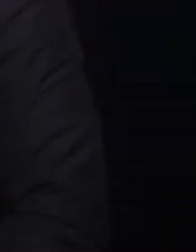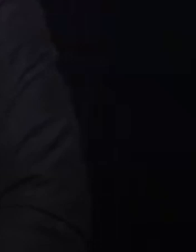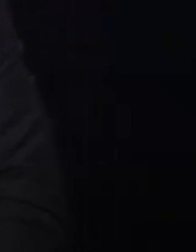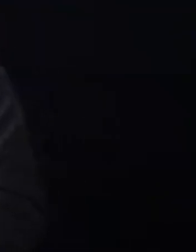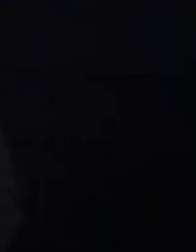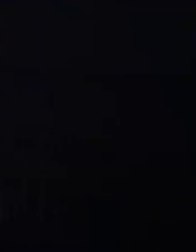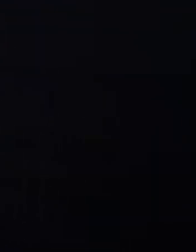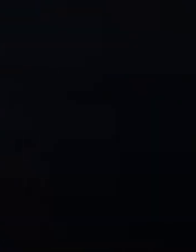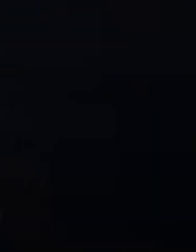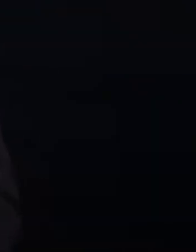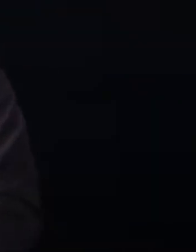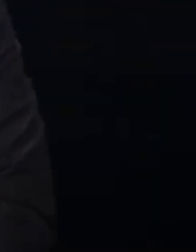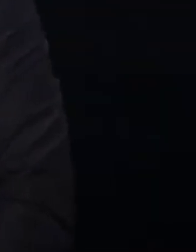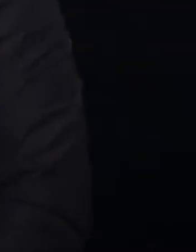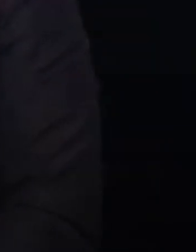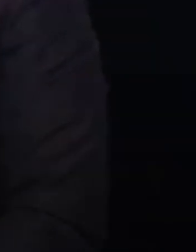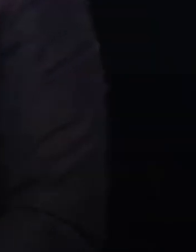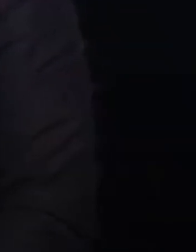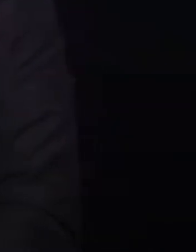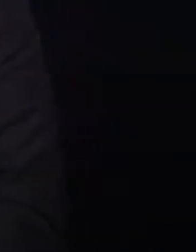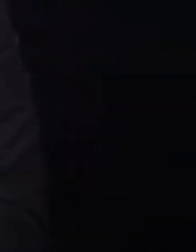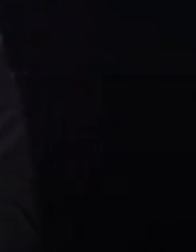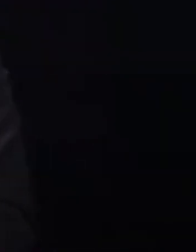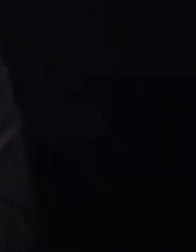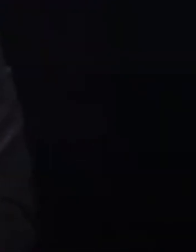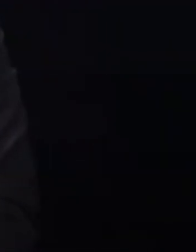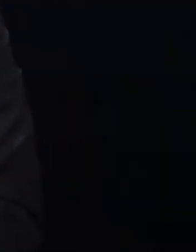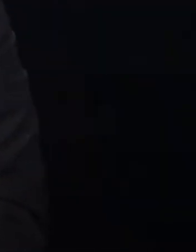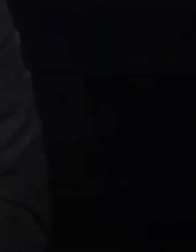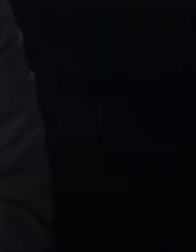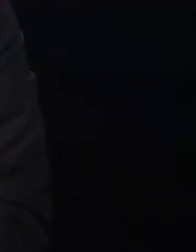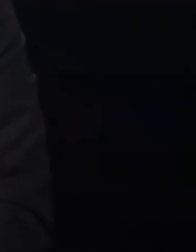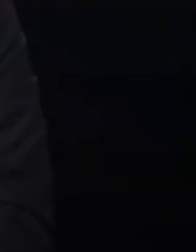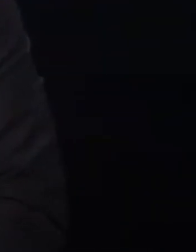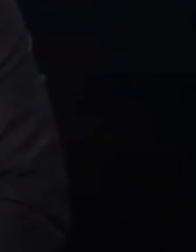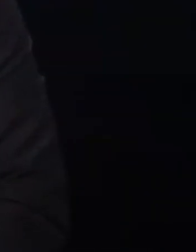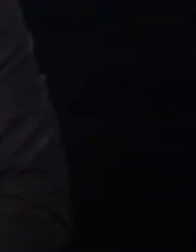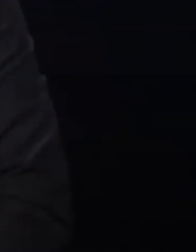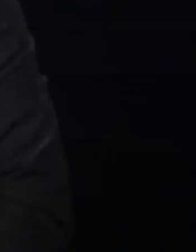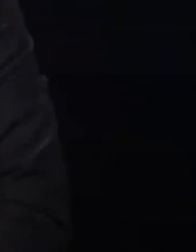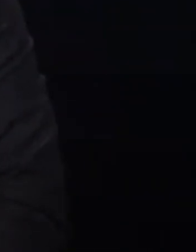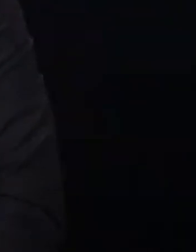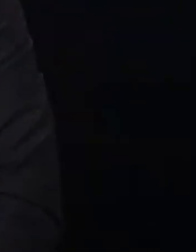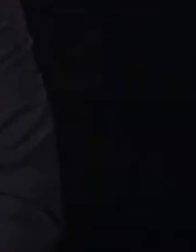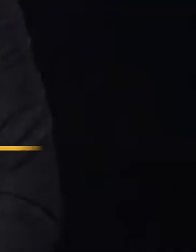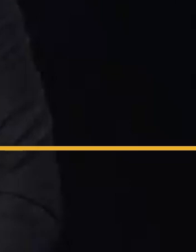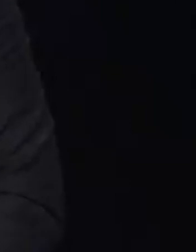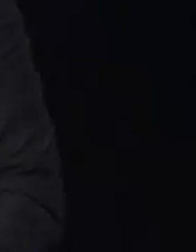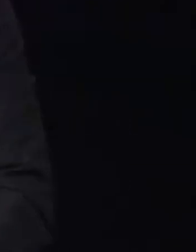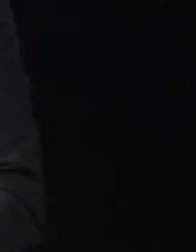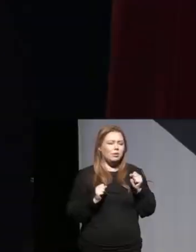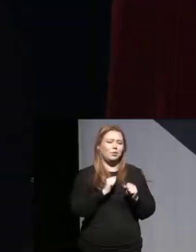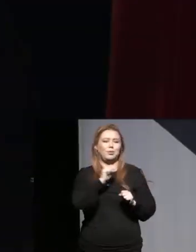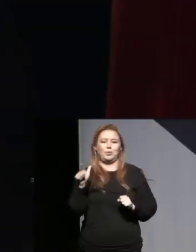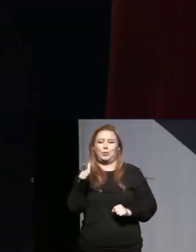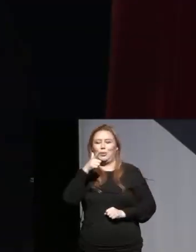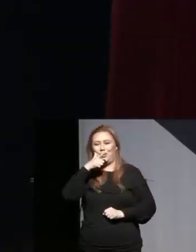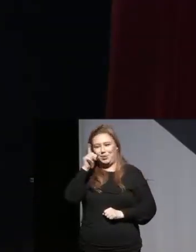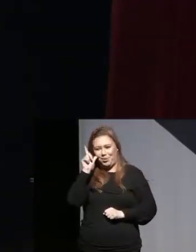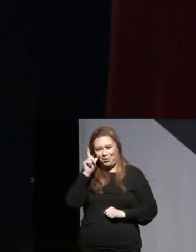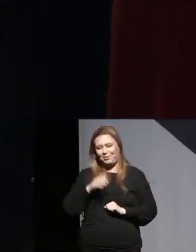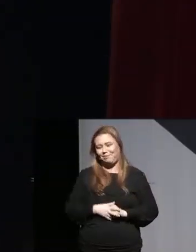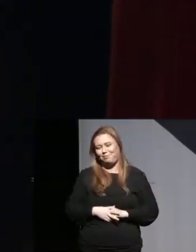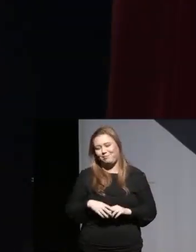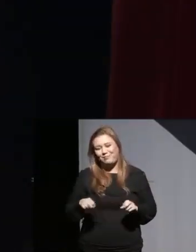agradeço a presença dos senhores e das senhoras aqui nesta manhã. Me parece que um pouco mais frio, inclusive, que ontem. De qualquer